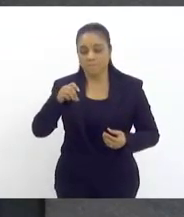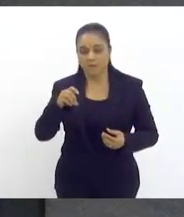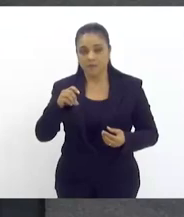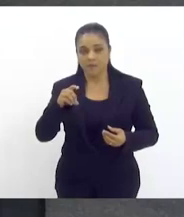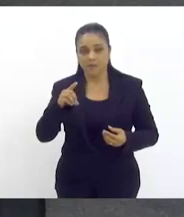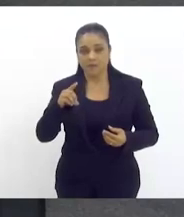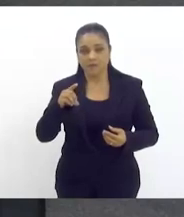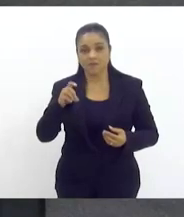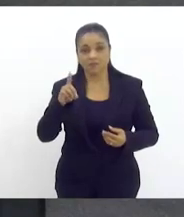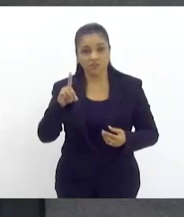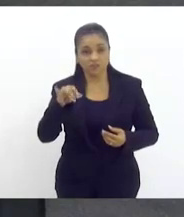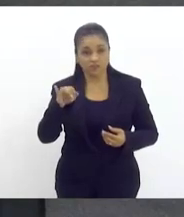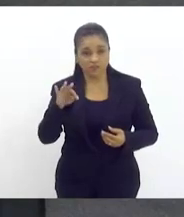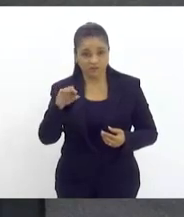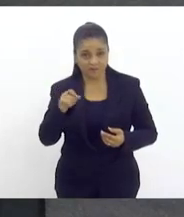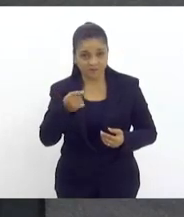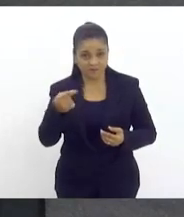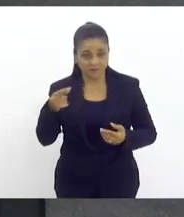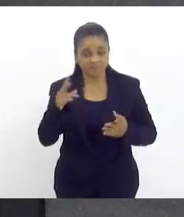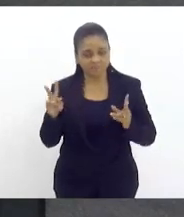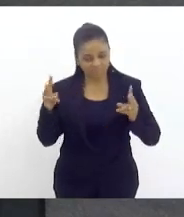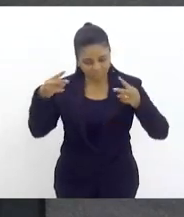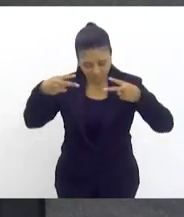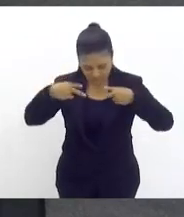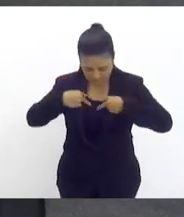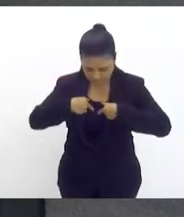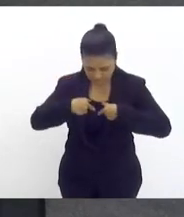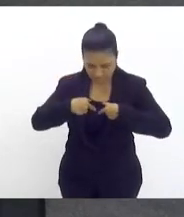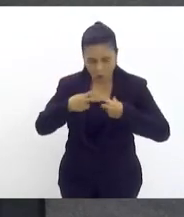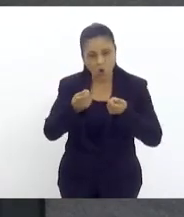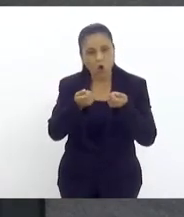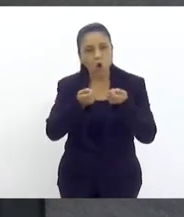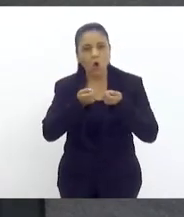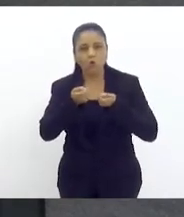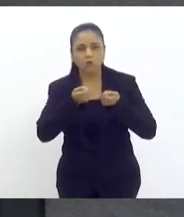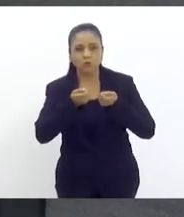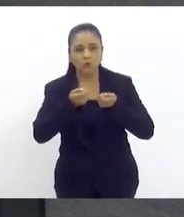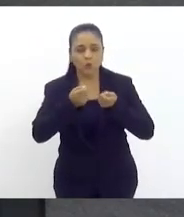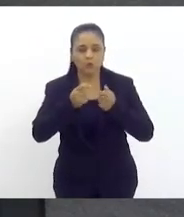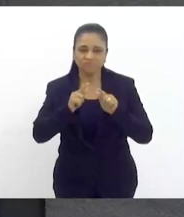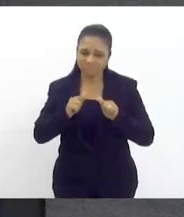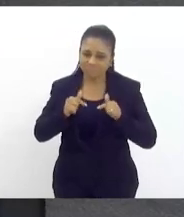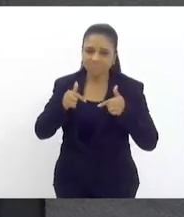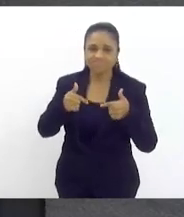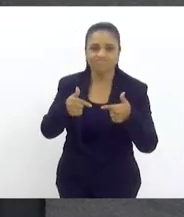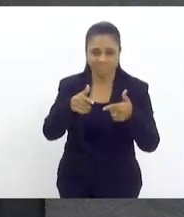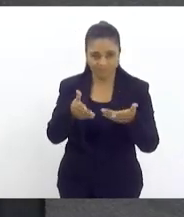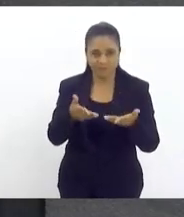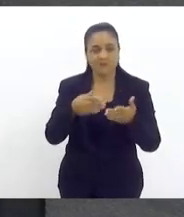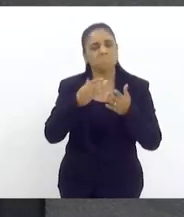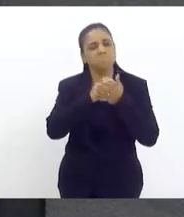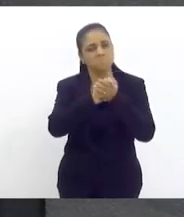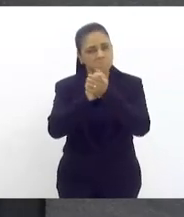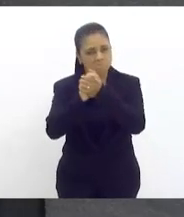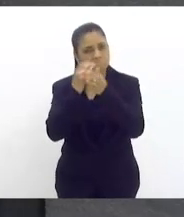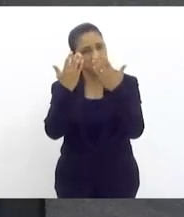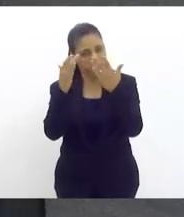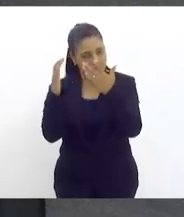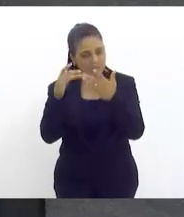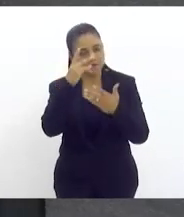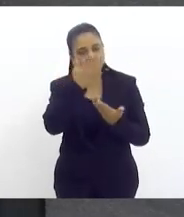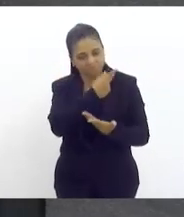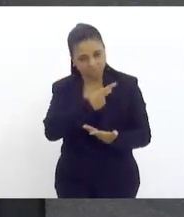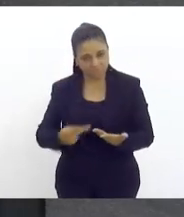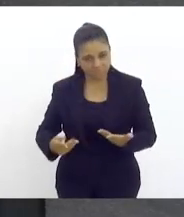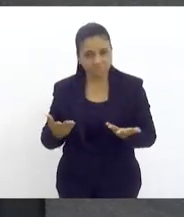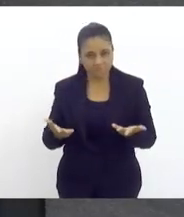no interior e desenvolve, né, um controle maior sobre reações. Então, está de parabéns, Vossa Excelência. Eu não poderia deixar